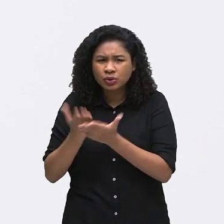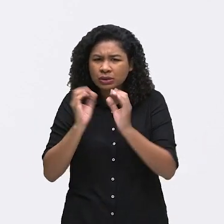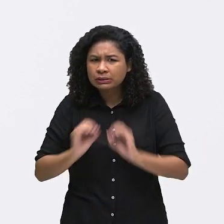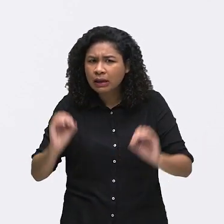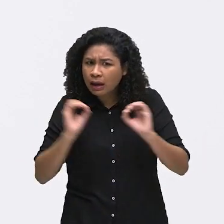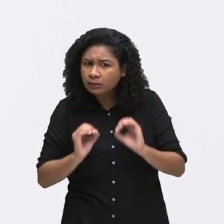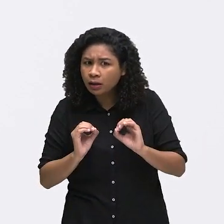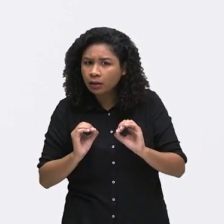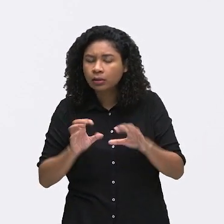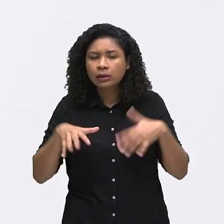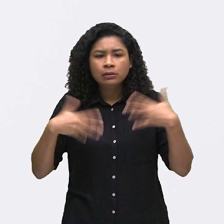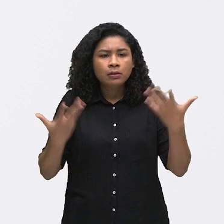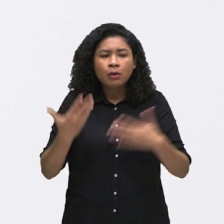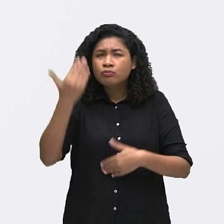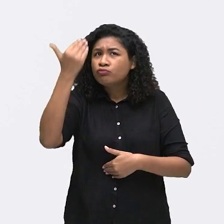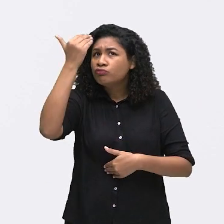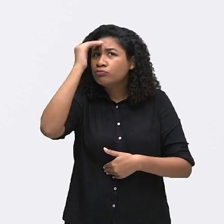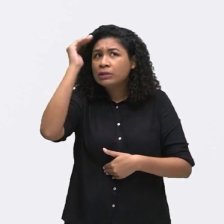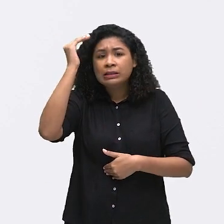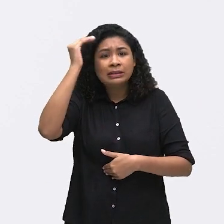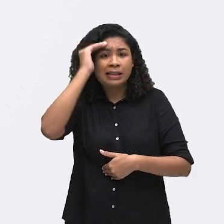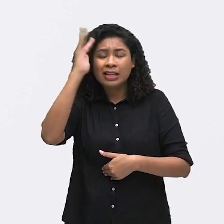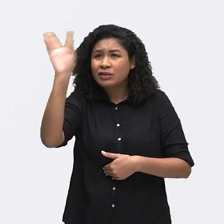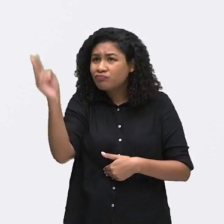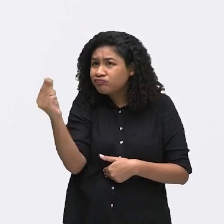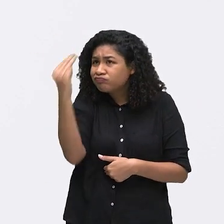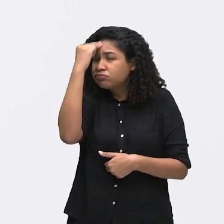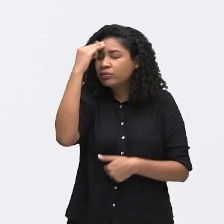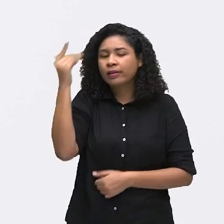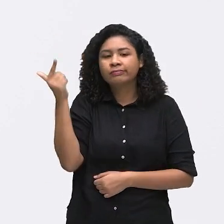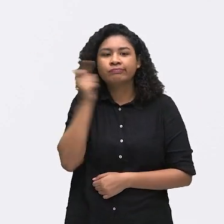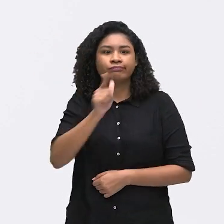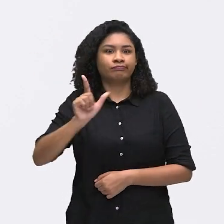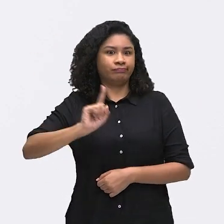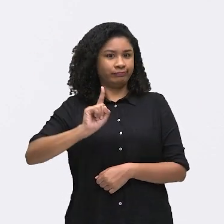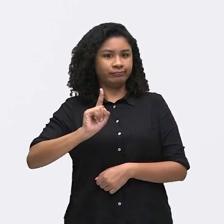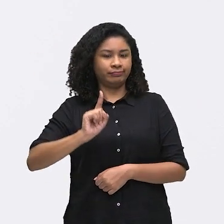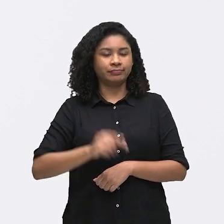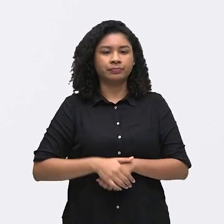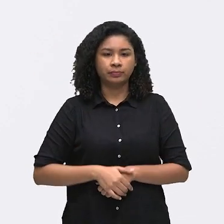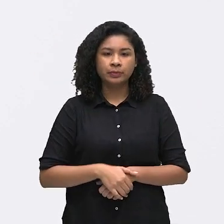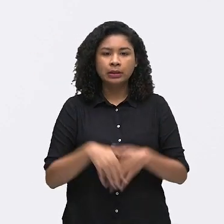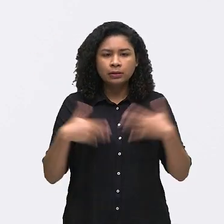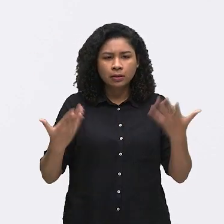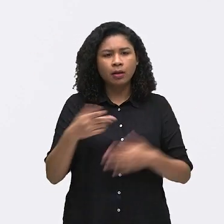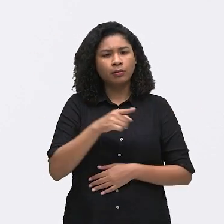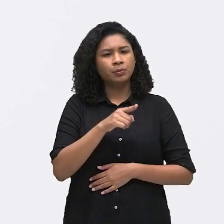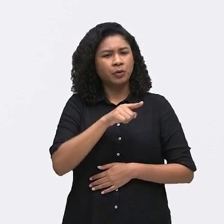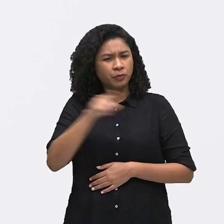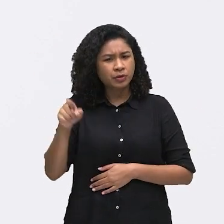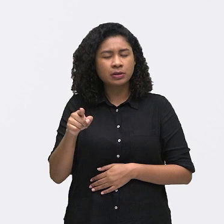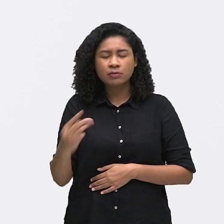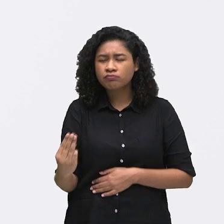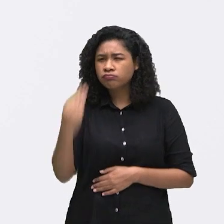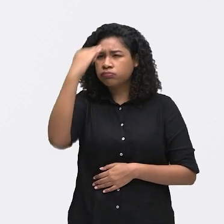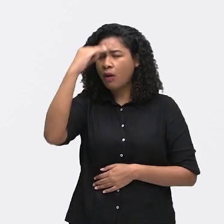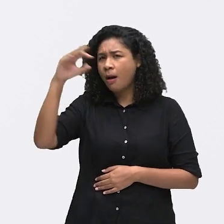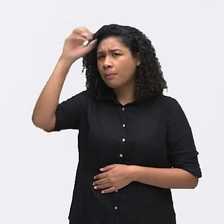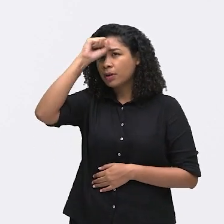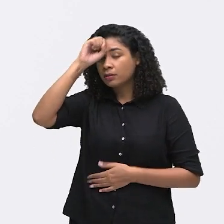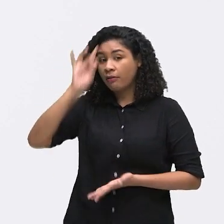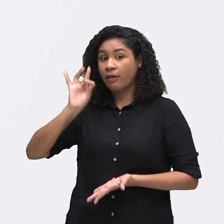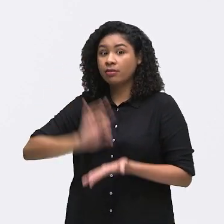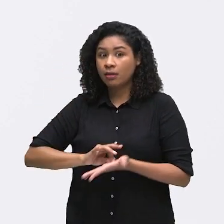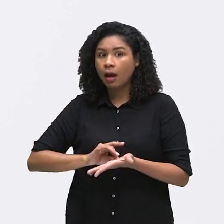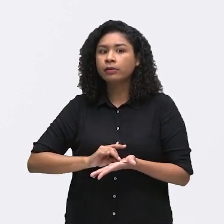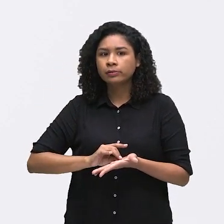você não compreende, não assimila direito a teoria que nós vimos até agora, tá bem? Então, para você consolidar a sua aprendizagem,